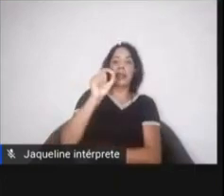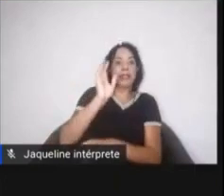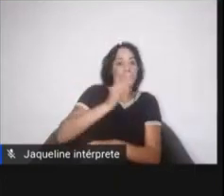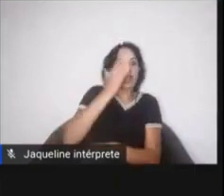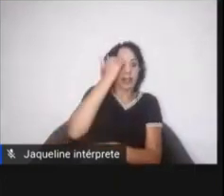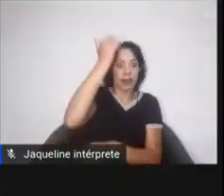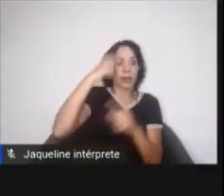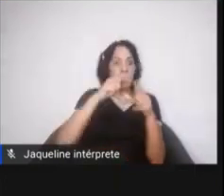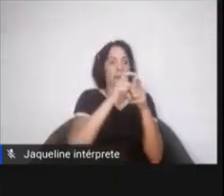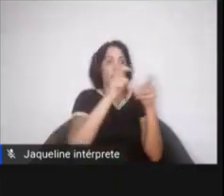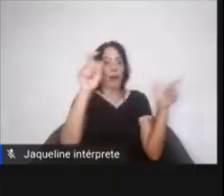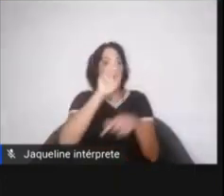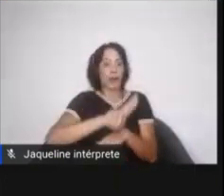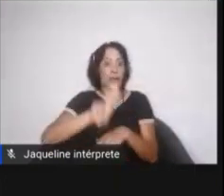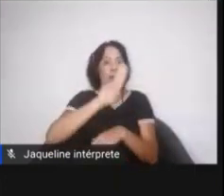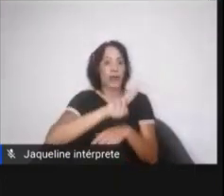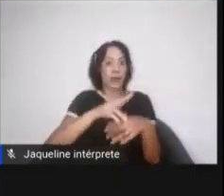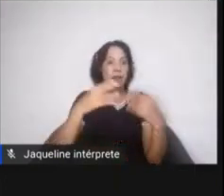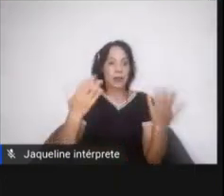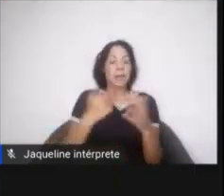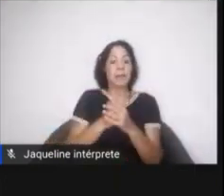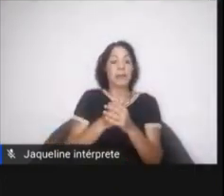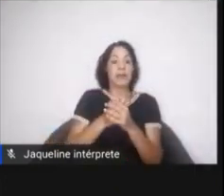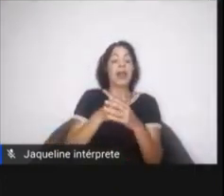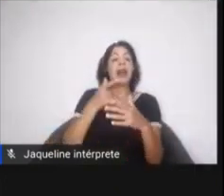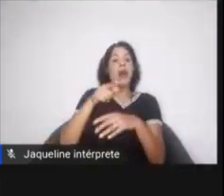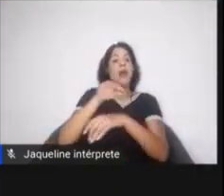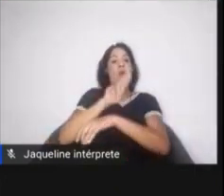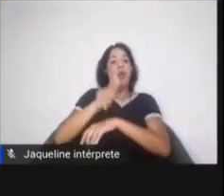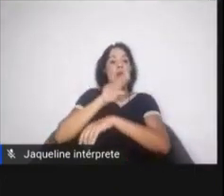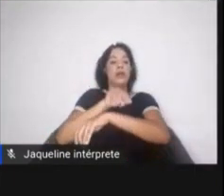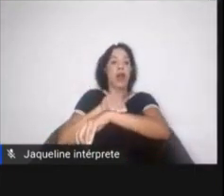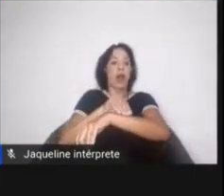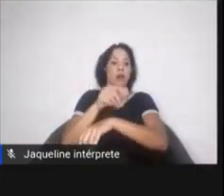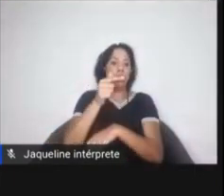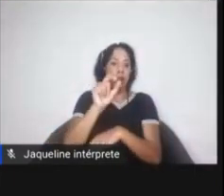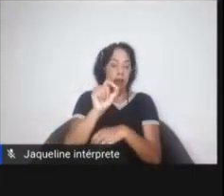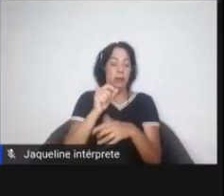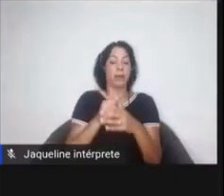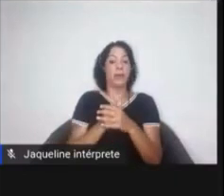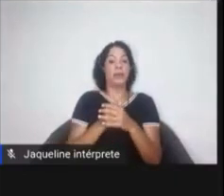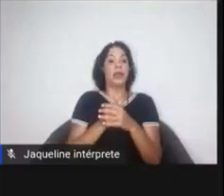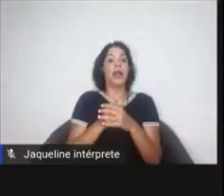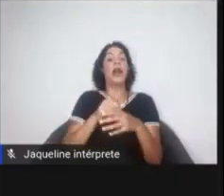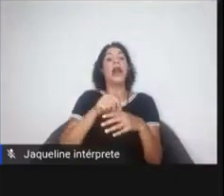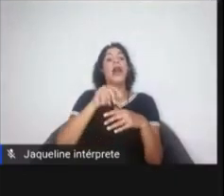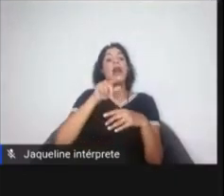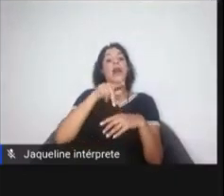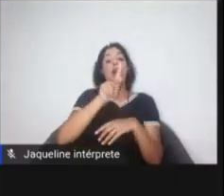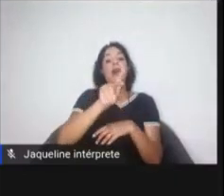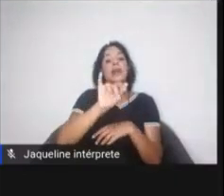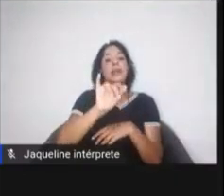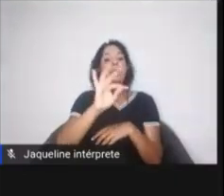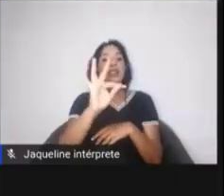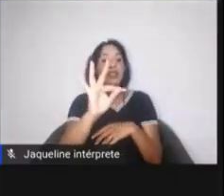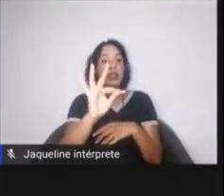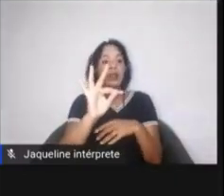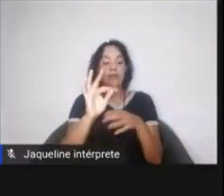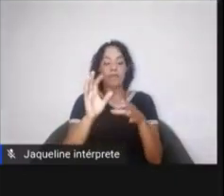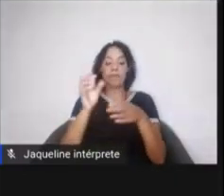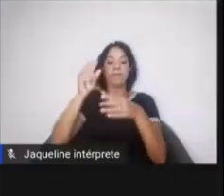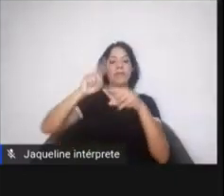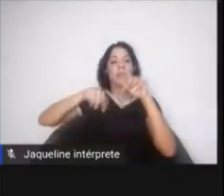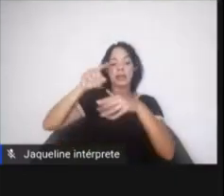álcool 70 ou Germe-Kill e poder ser utilizado. Muitas vezes o kit tem que ser para cada criança mesmo, o professor cria